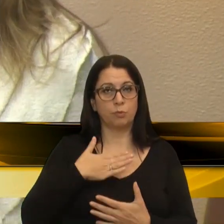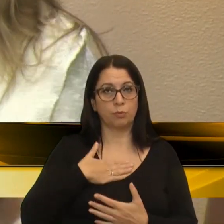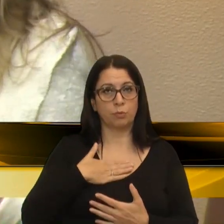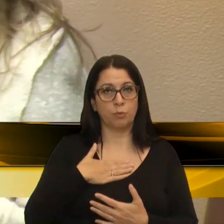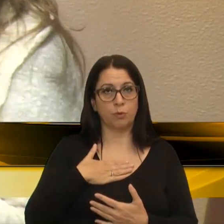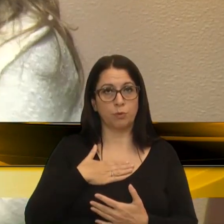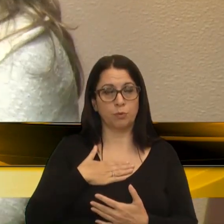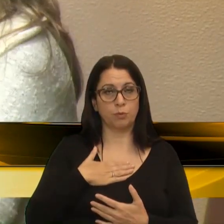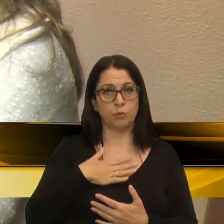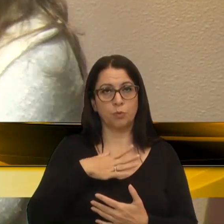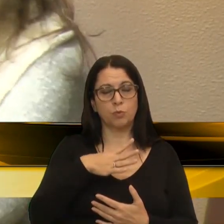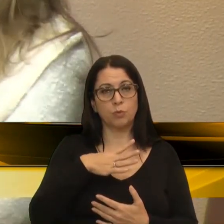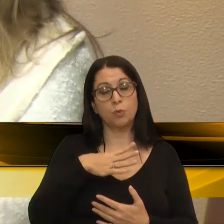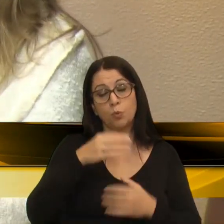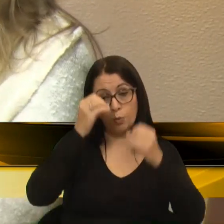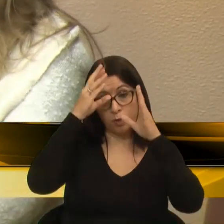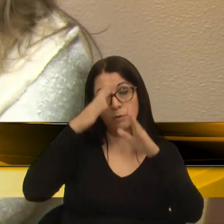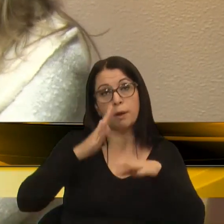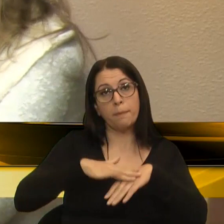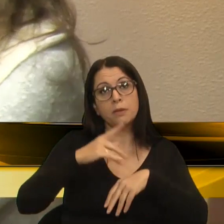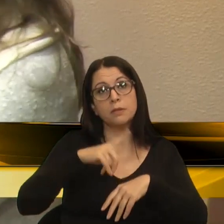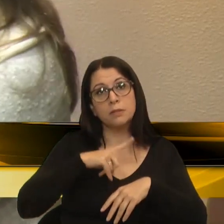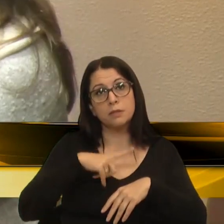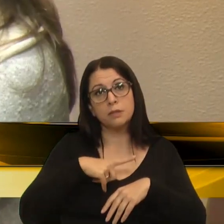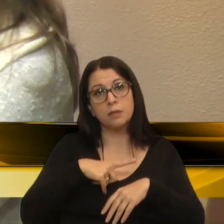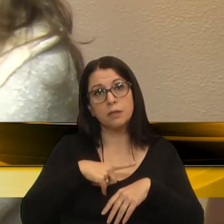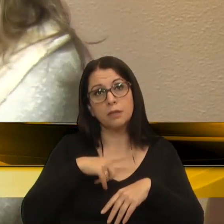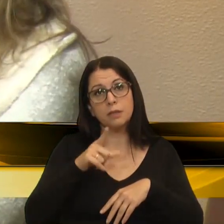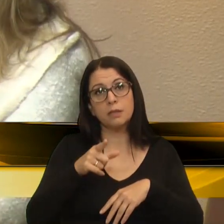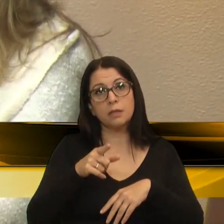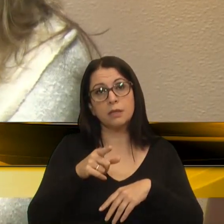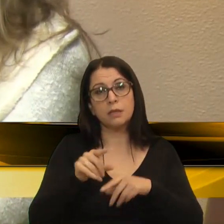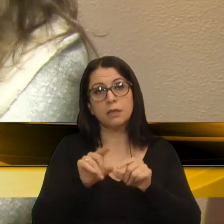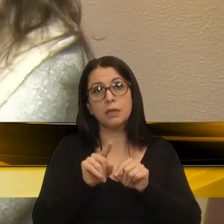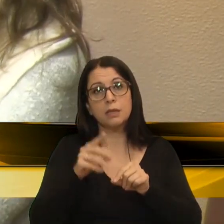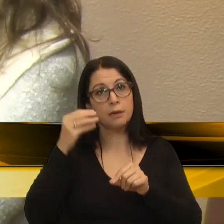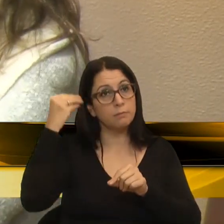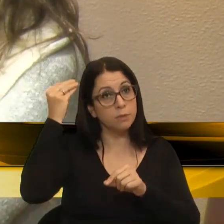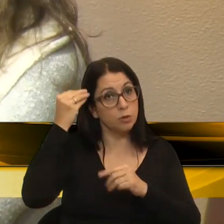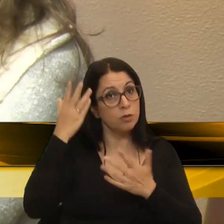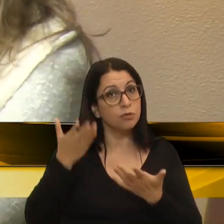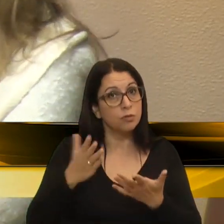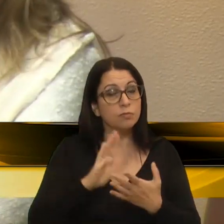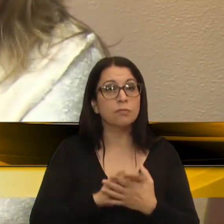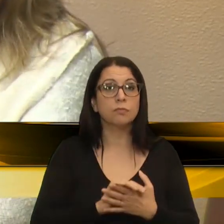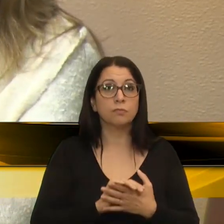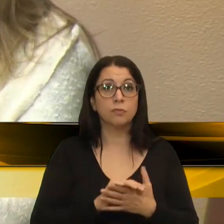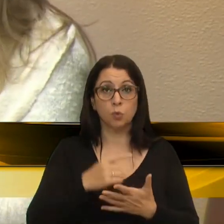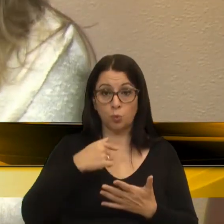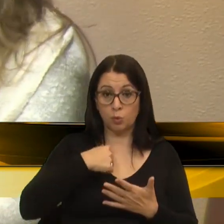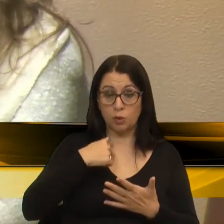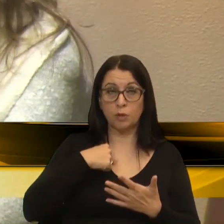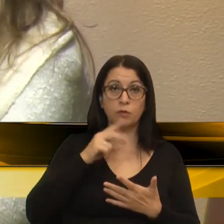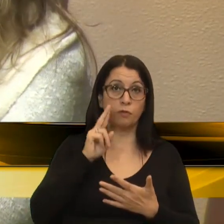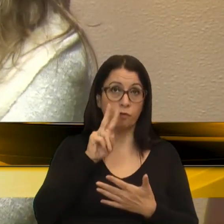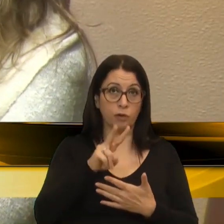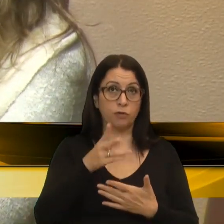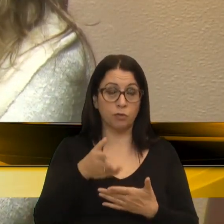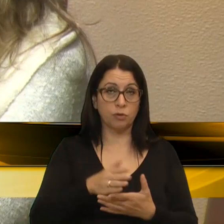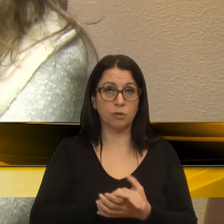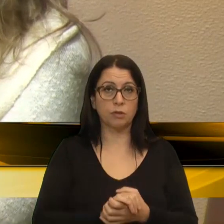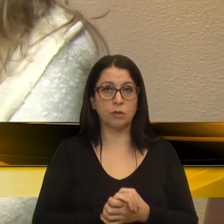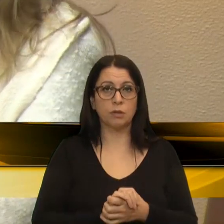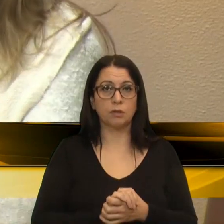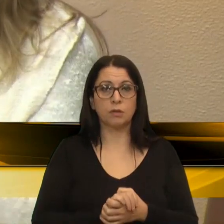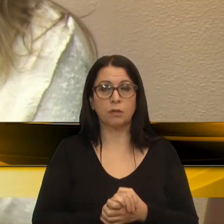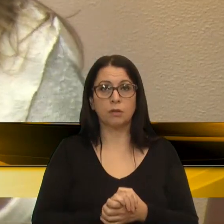O conhecimento que eu mais tenho é o da área organizacional e de psicologia. E o que eu assisto aqui